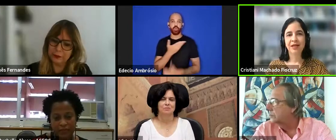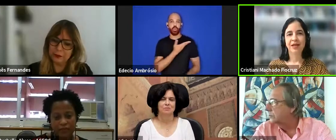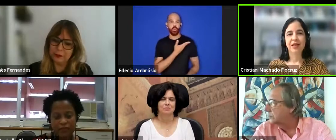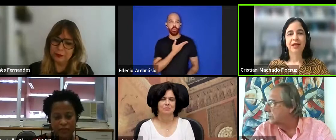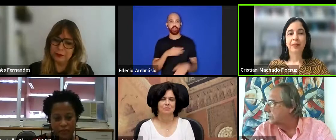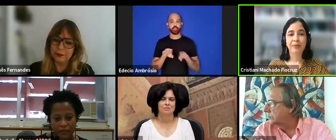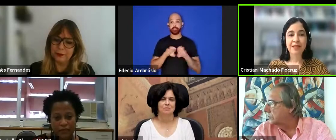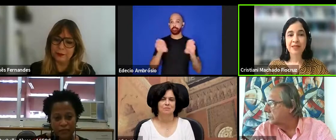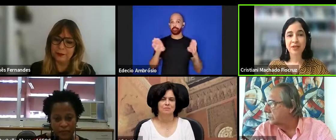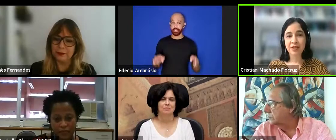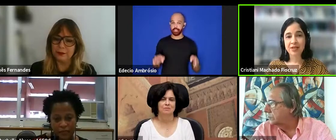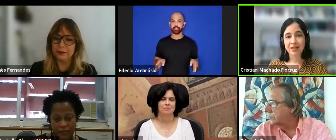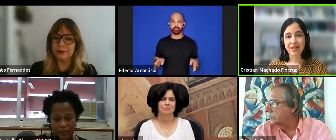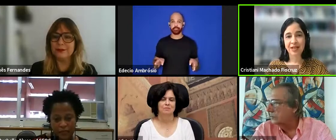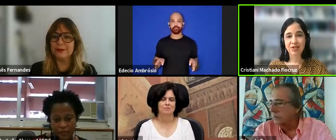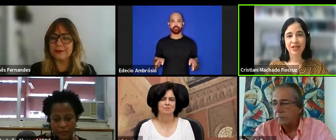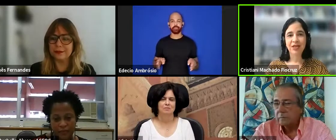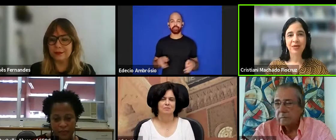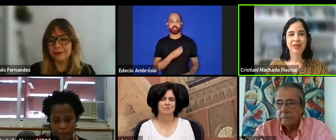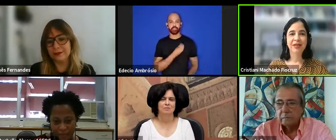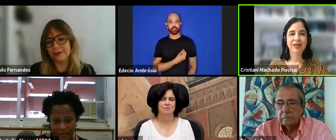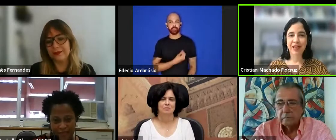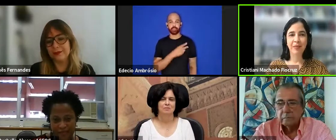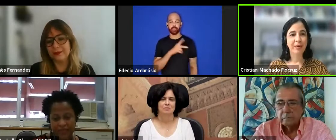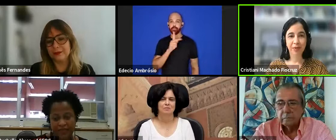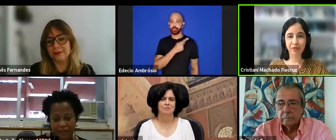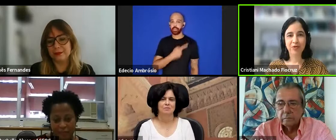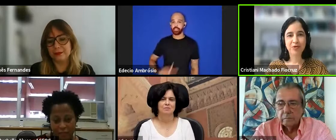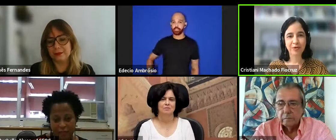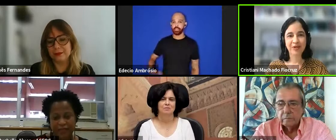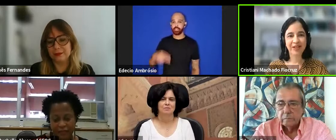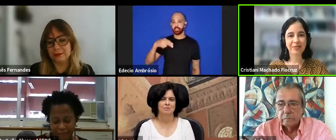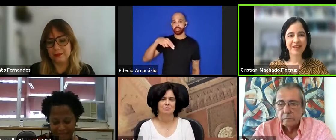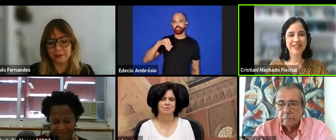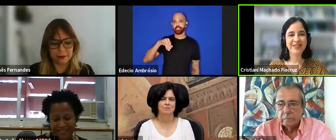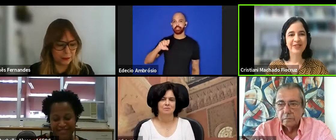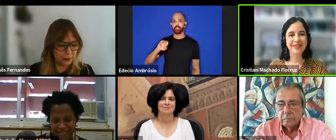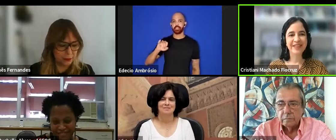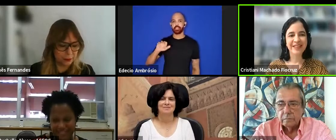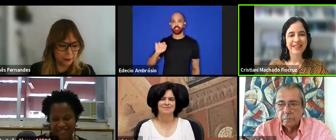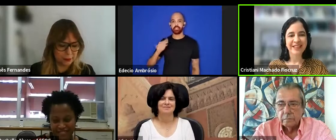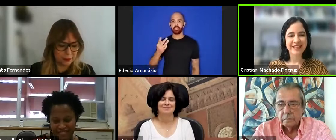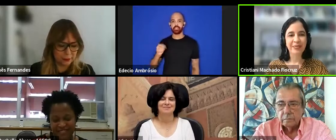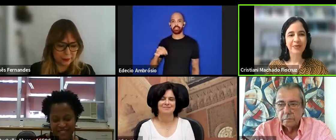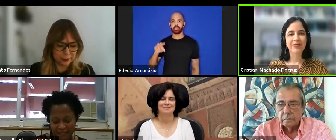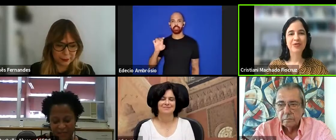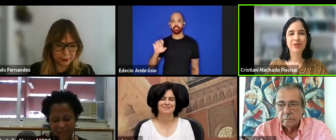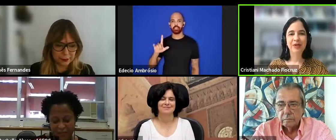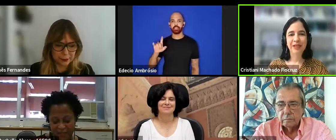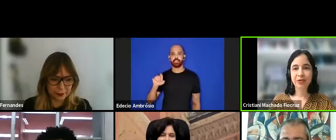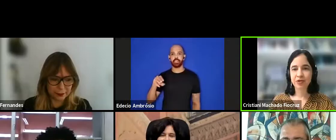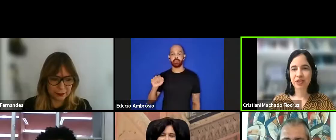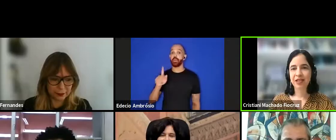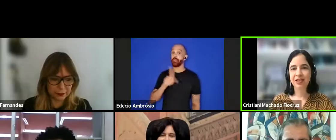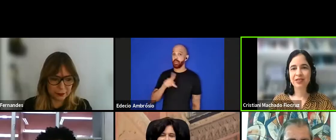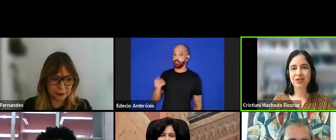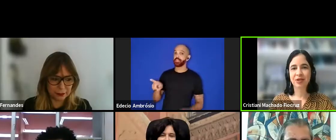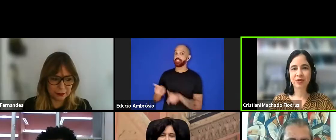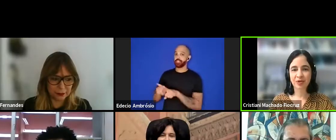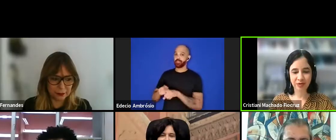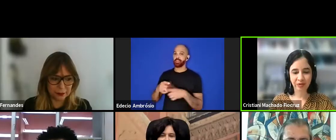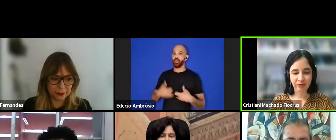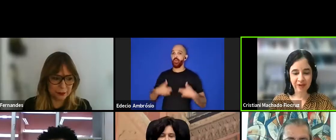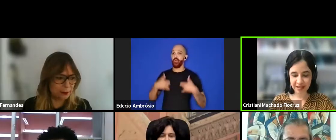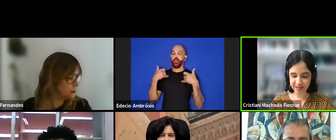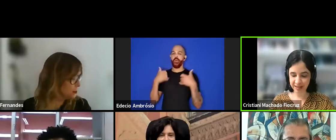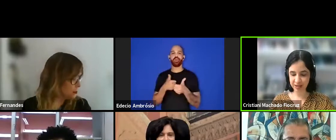mesa, presidente Nízia Trindade Lima, que é uma professora também, se orgulha de ser professora e nos guia nesses